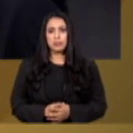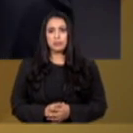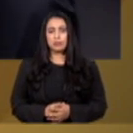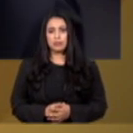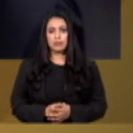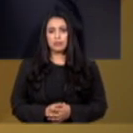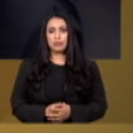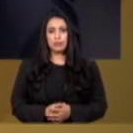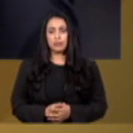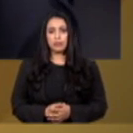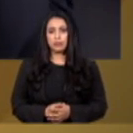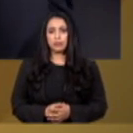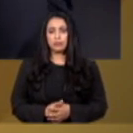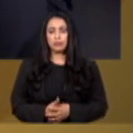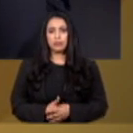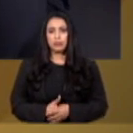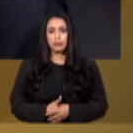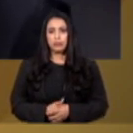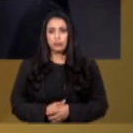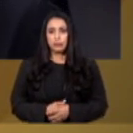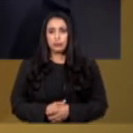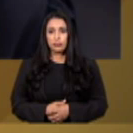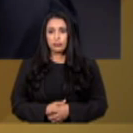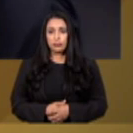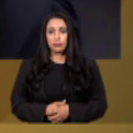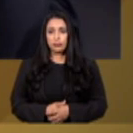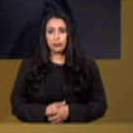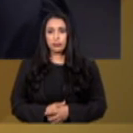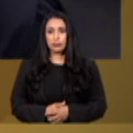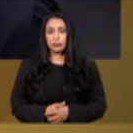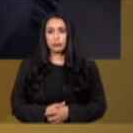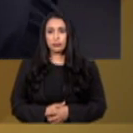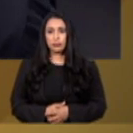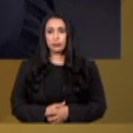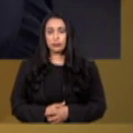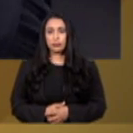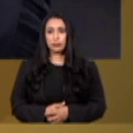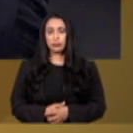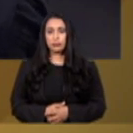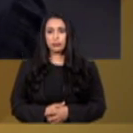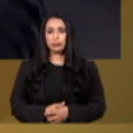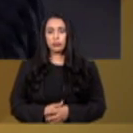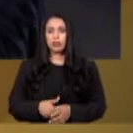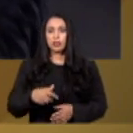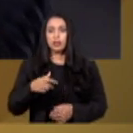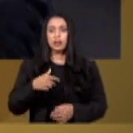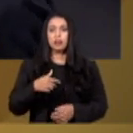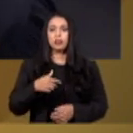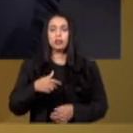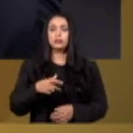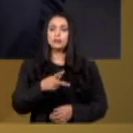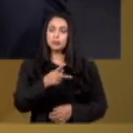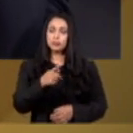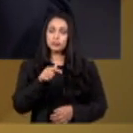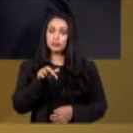a segunda de madeira repleta de livros o advogado veste toga preta e ficou nossa